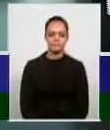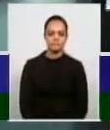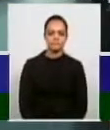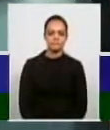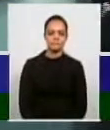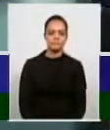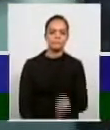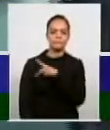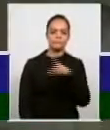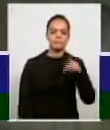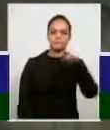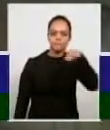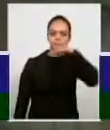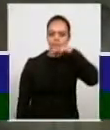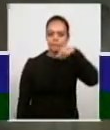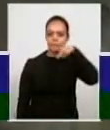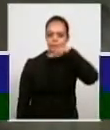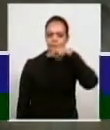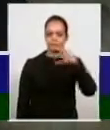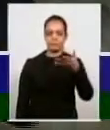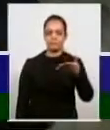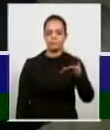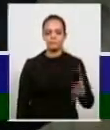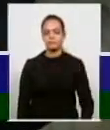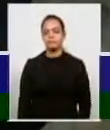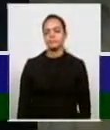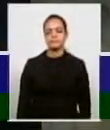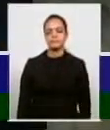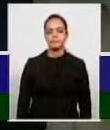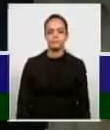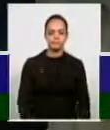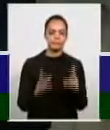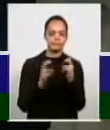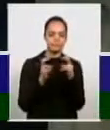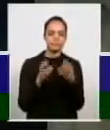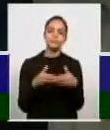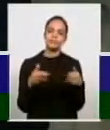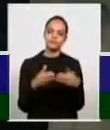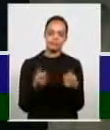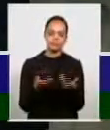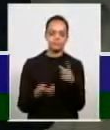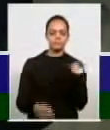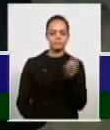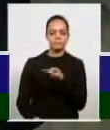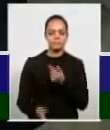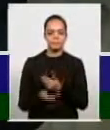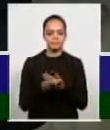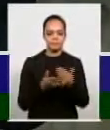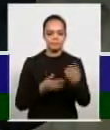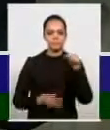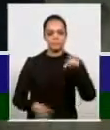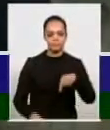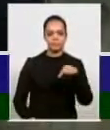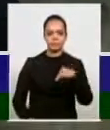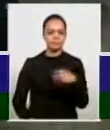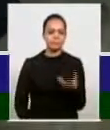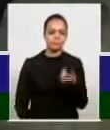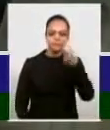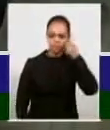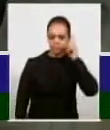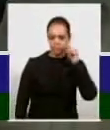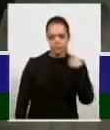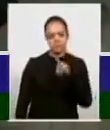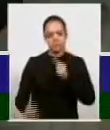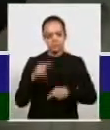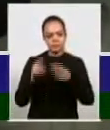Senhor presidente Márcio Nobre, com relação aos requerimentos, nós entramos aqui, ontem não